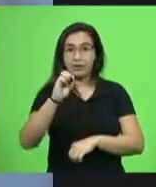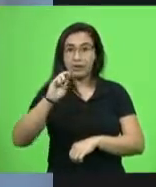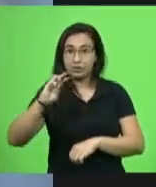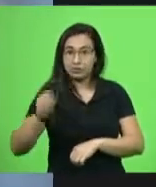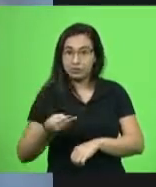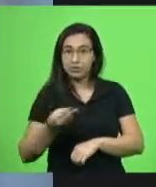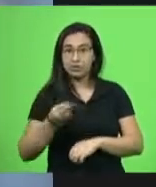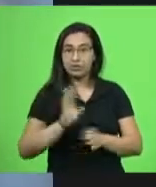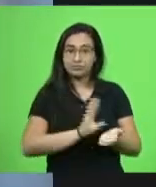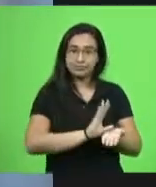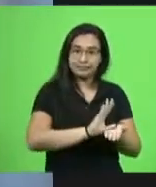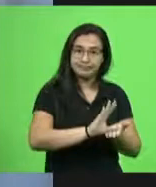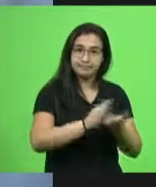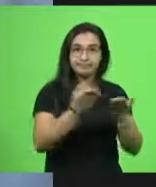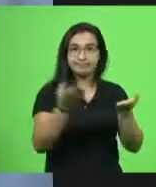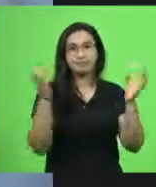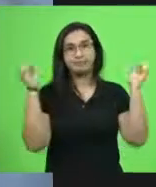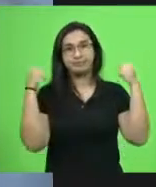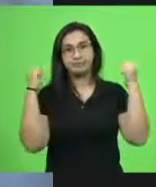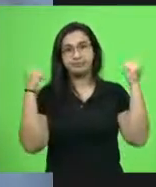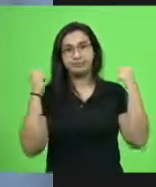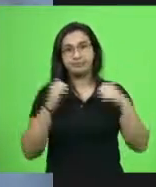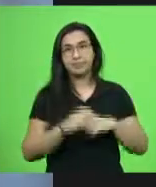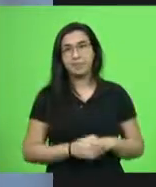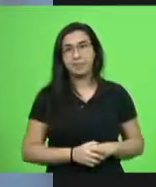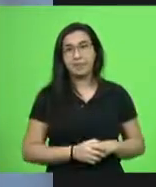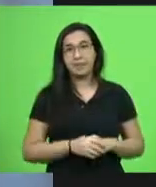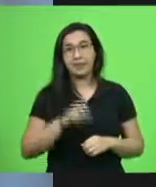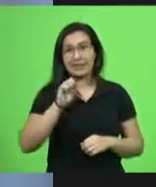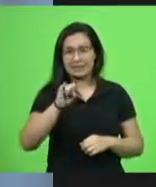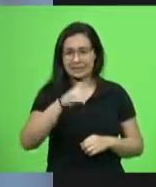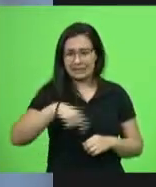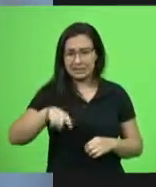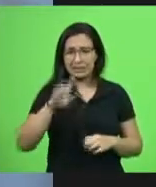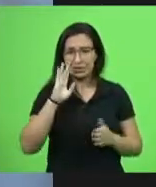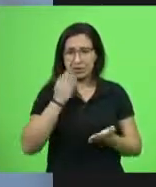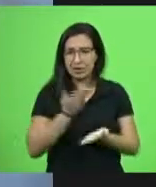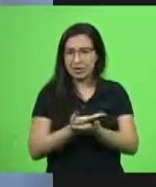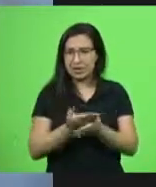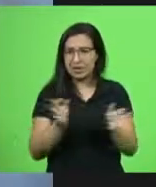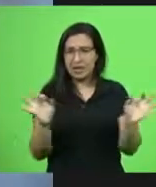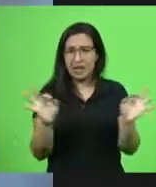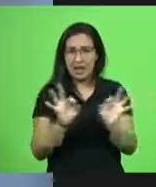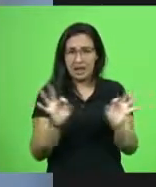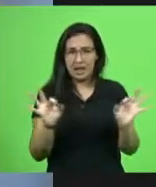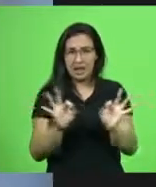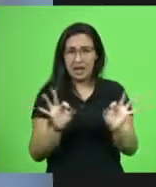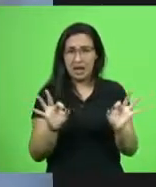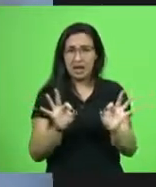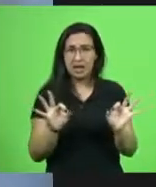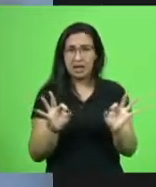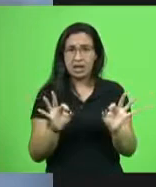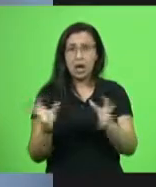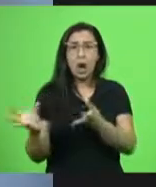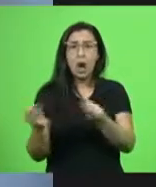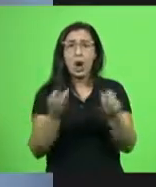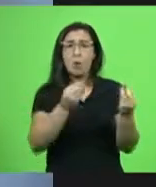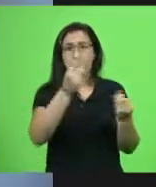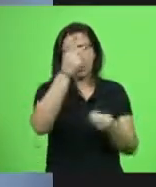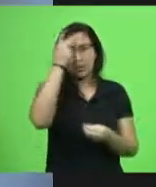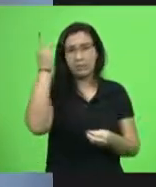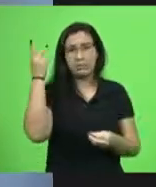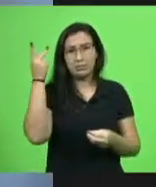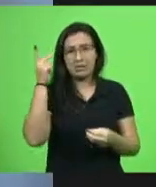palavras, deputada Luciane. Enquanto nós não acreditarmos, e muita gente ainda